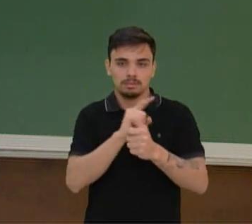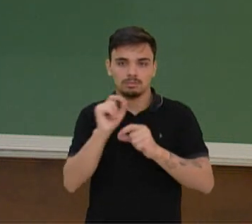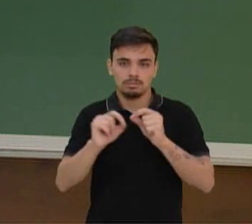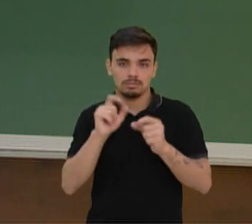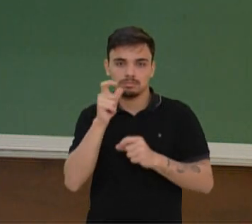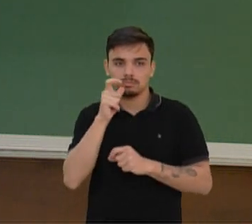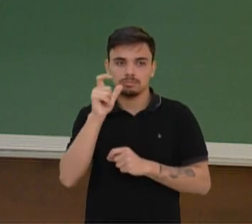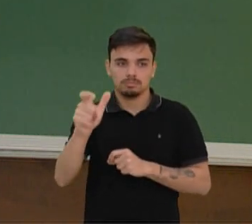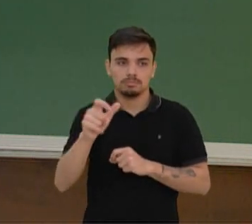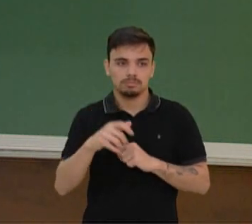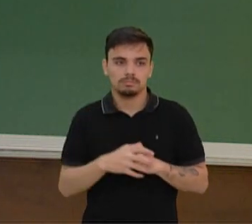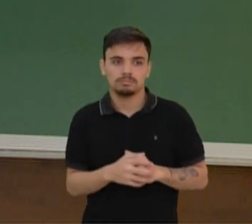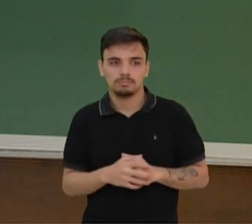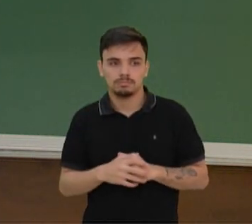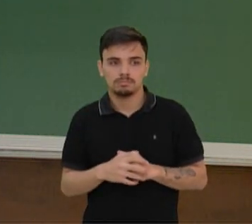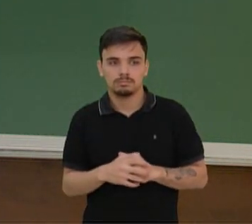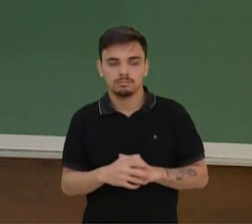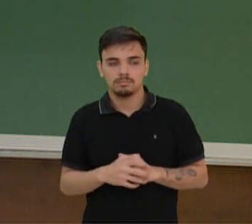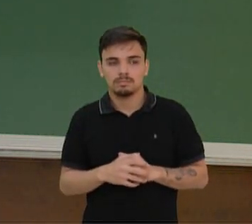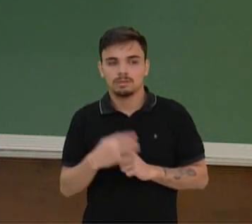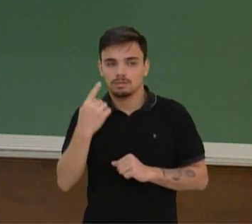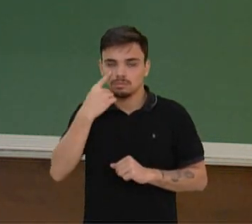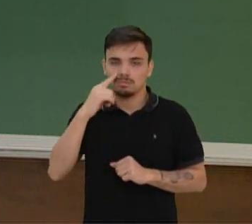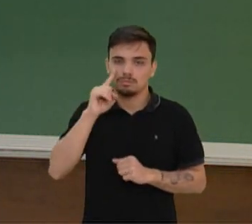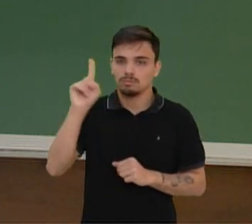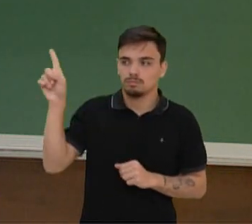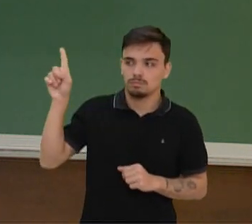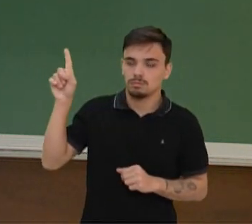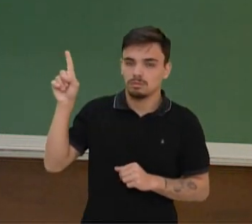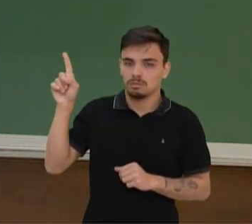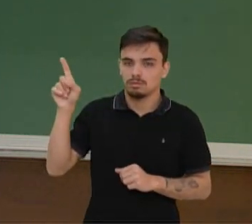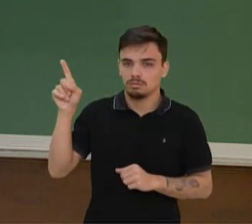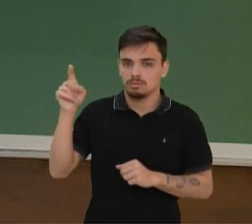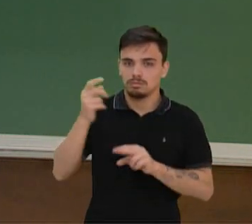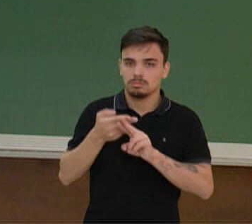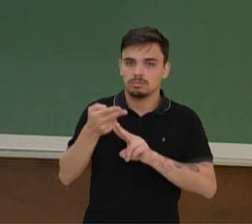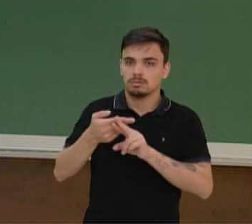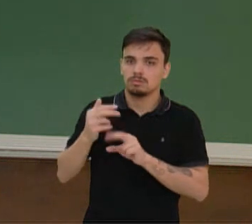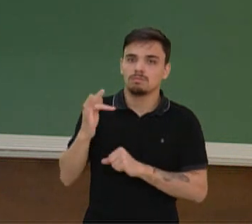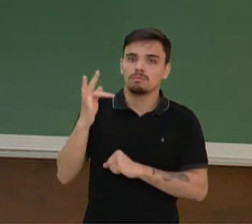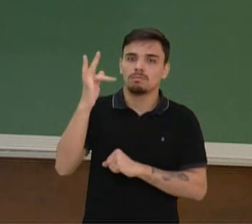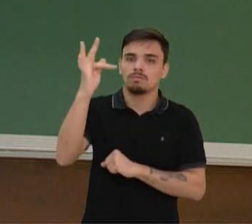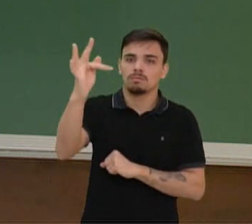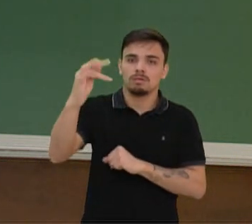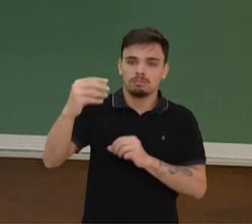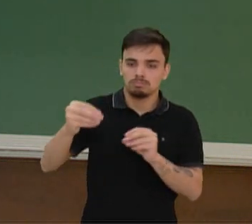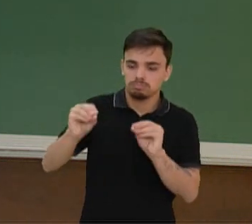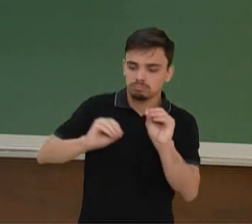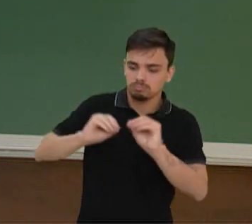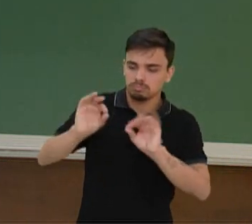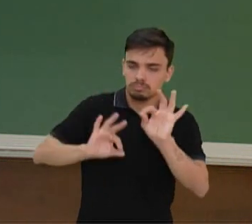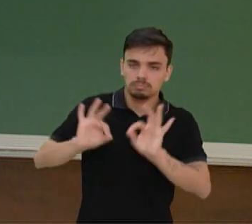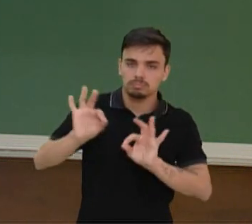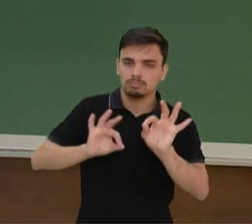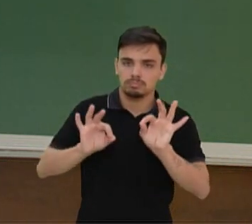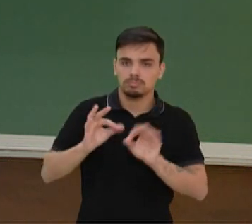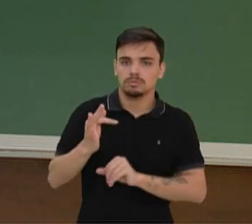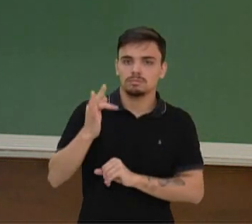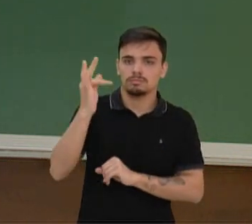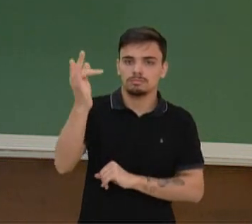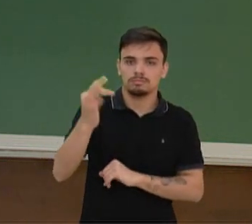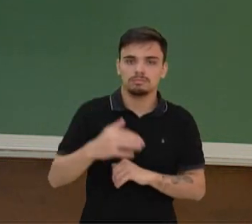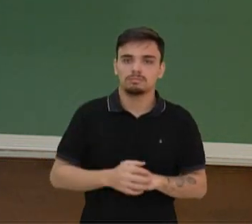conjugação, correto? Então eu vou aqui usá-lo no futuro, né? Vou flexioná-lo no tempo futuro.